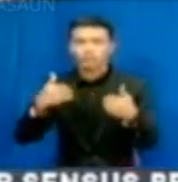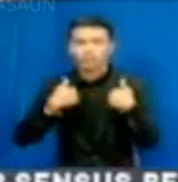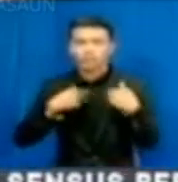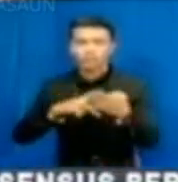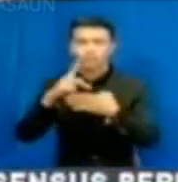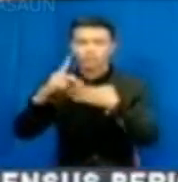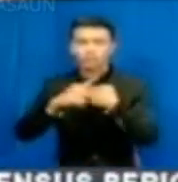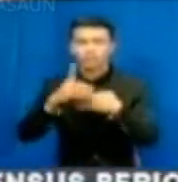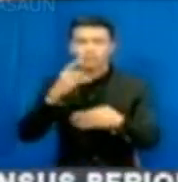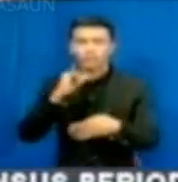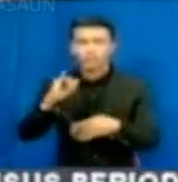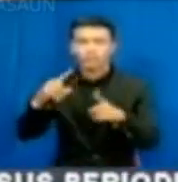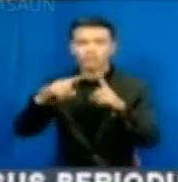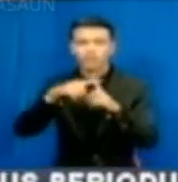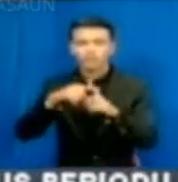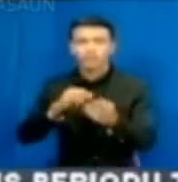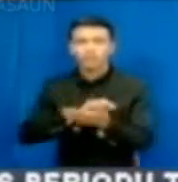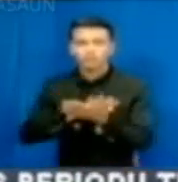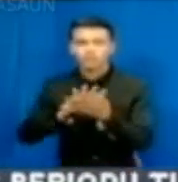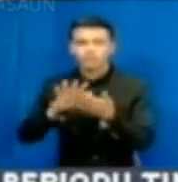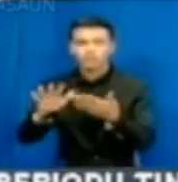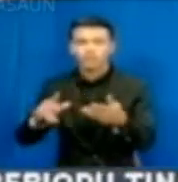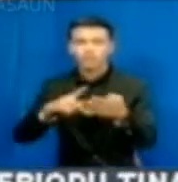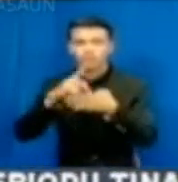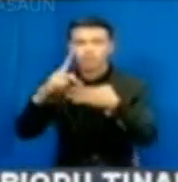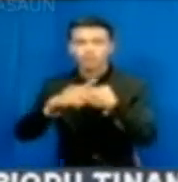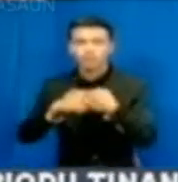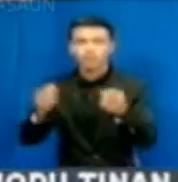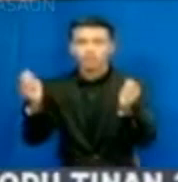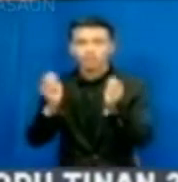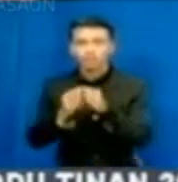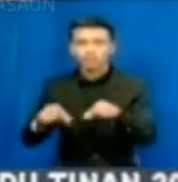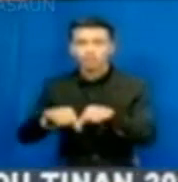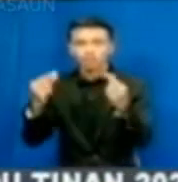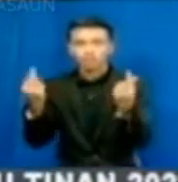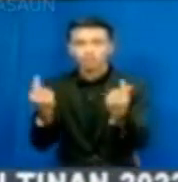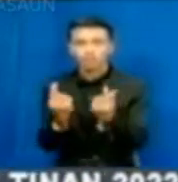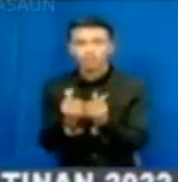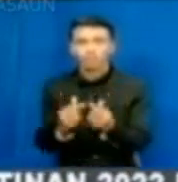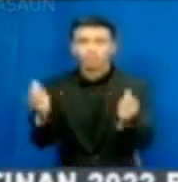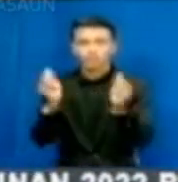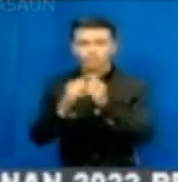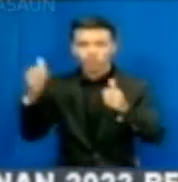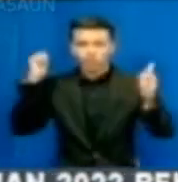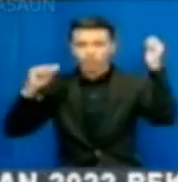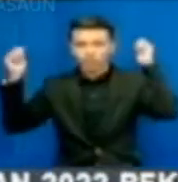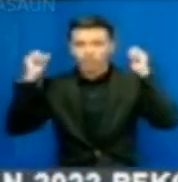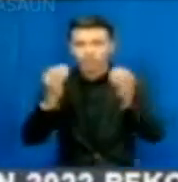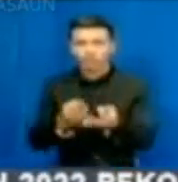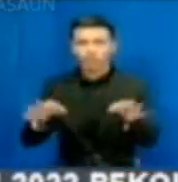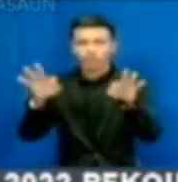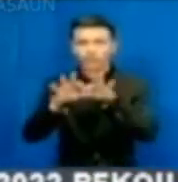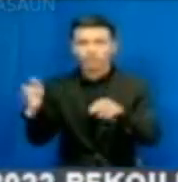Demais Delimosa Trat Kizene Kizade Avel Né Programma Né Mai Hoh Em Pakote Ida Hoh Atividade Importante Sira